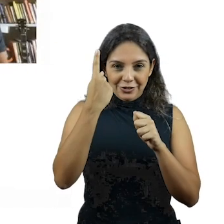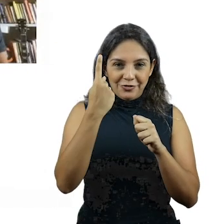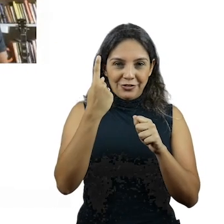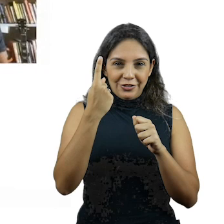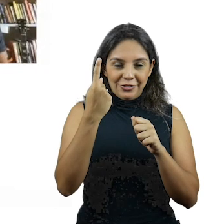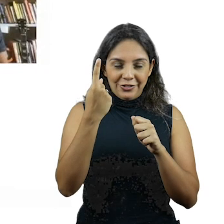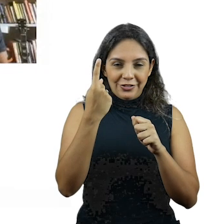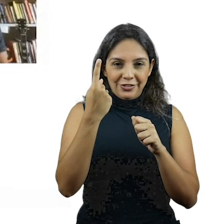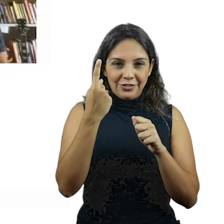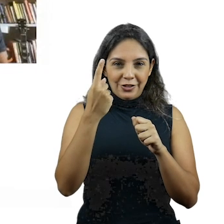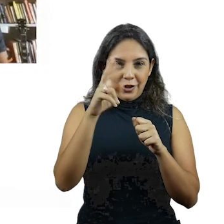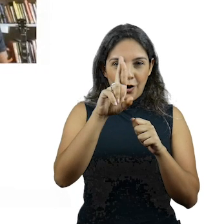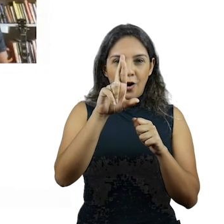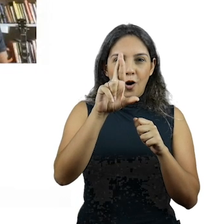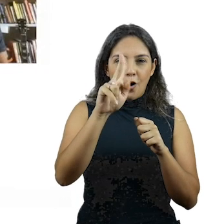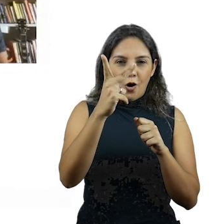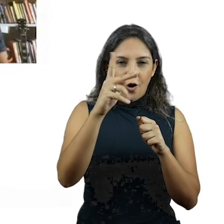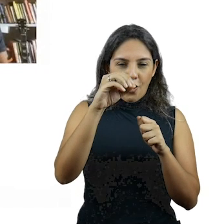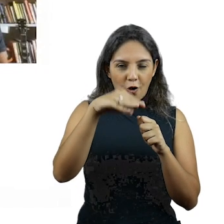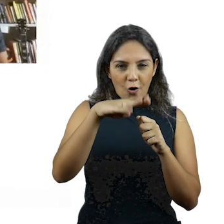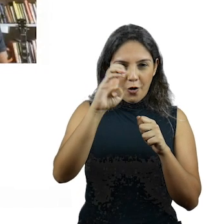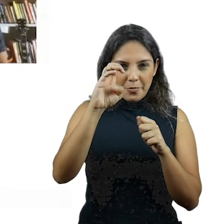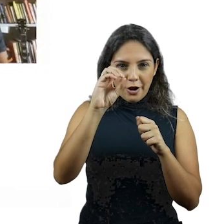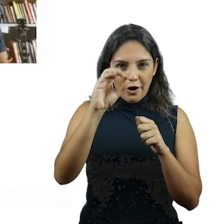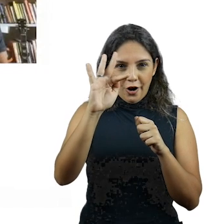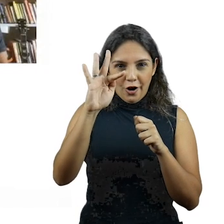office do Afinando a Língua.